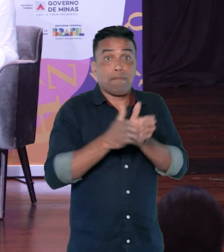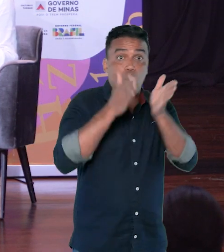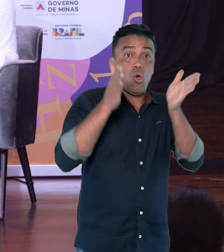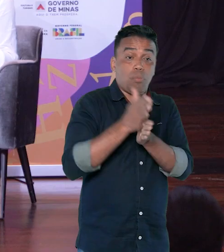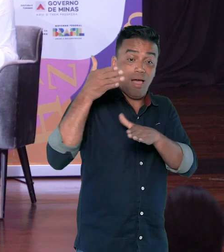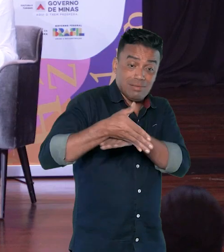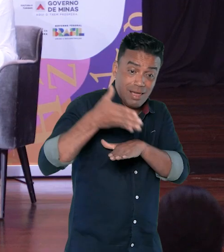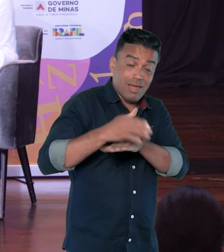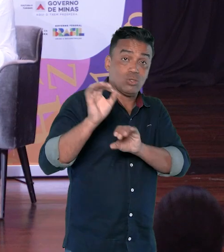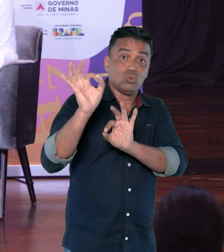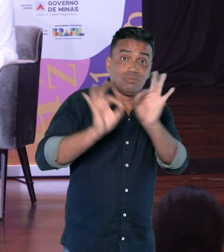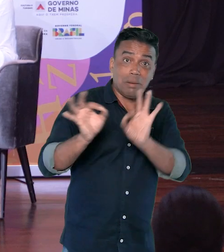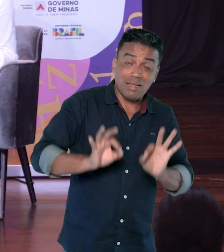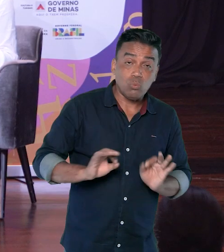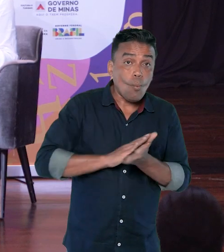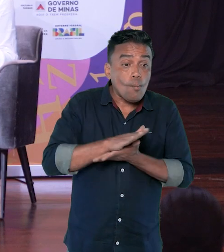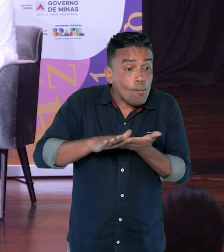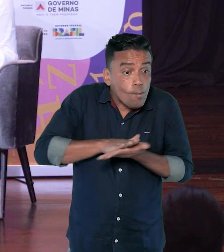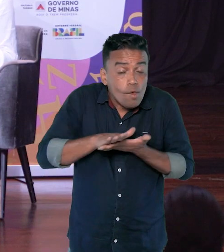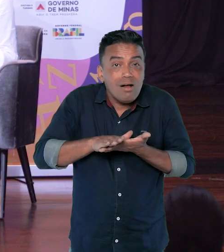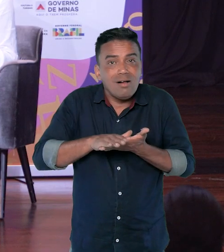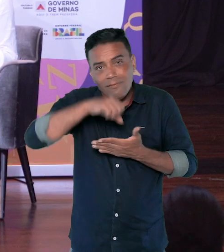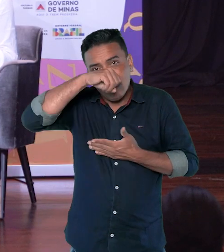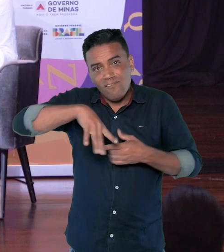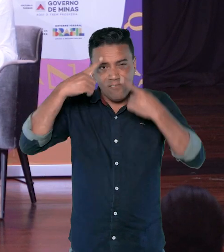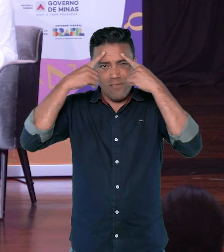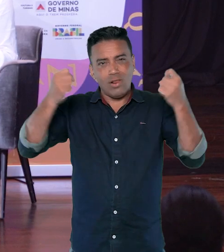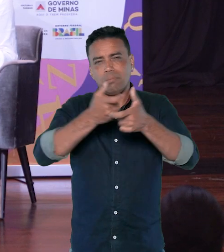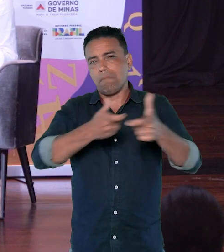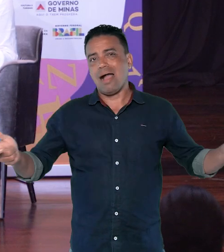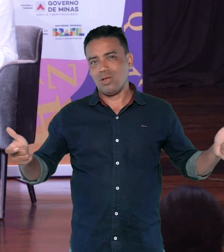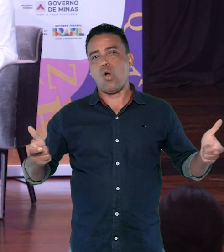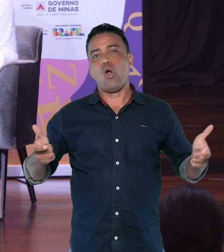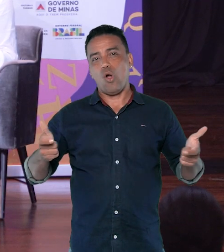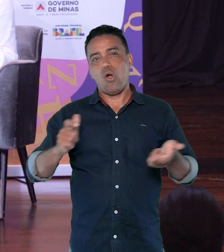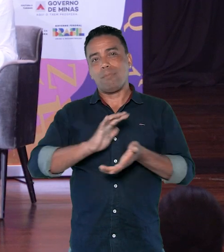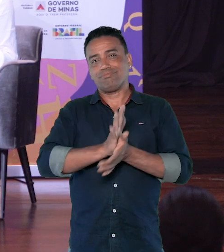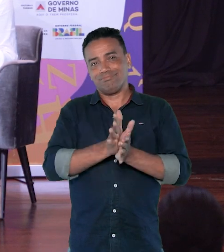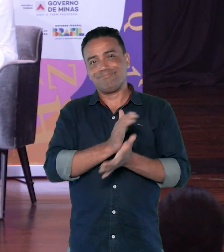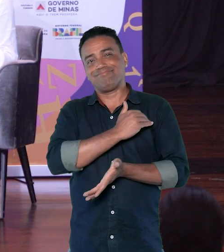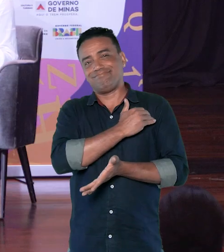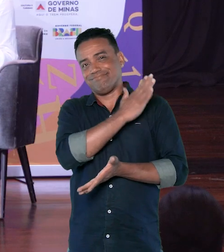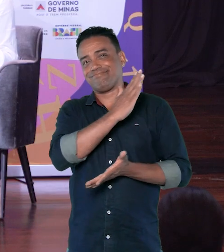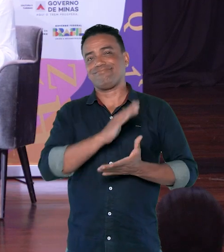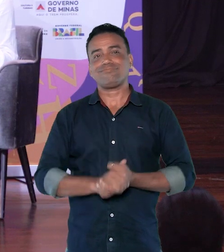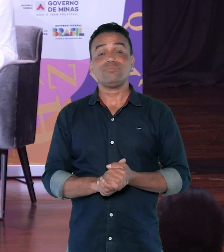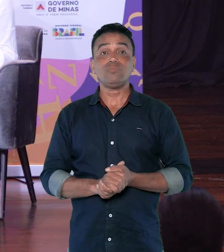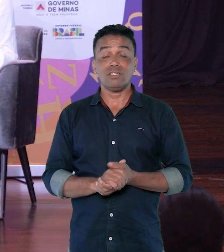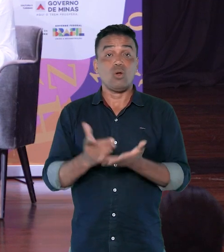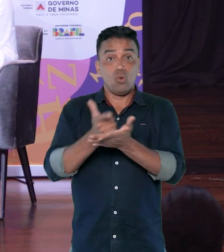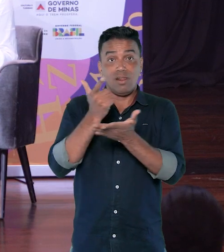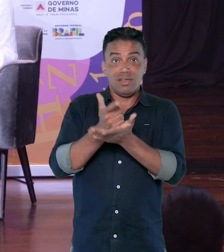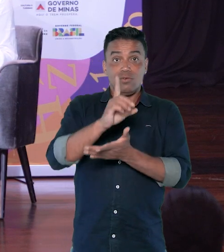não é preparada para essa linguagem, a violência ainda ganha outras camadas. Né? Então, o de onde eles